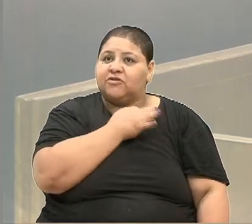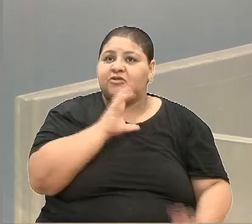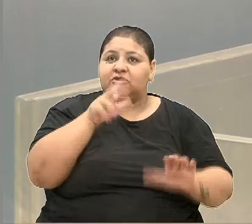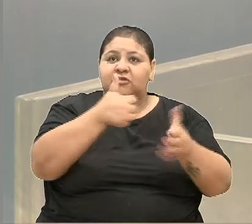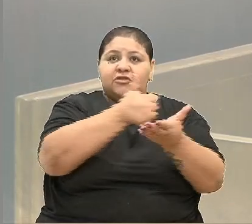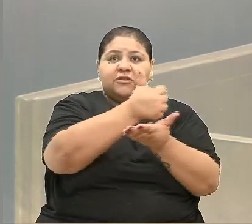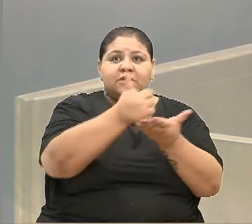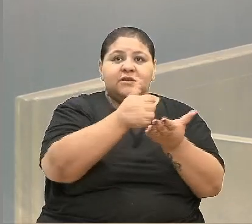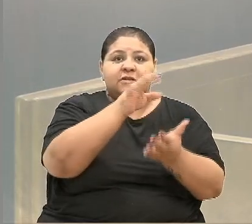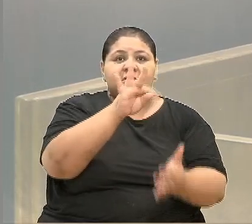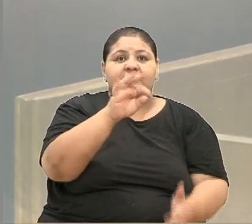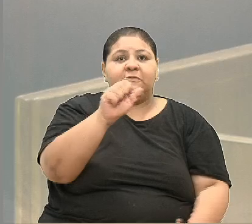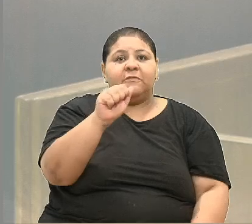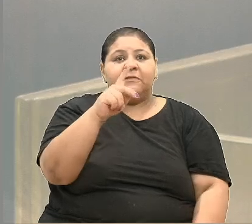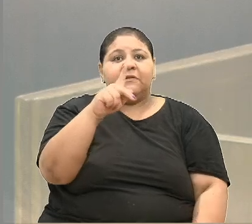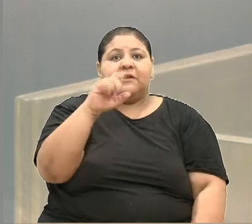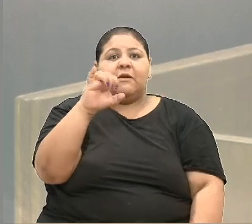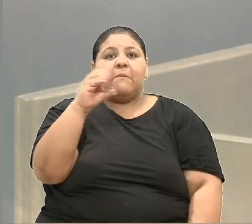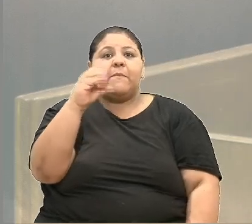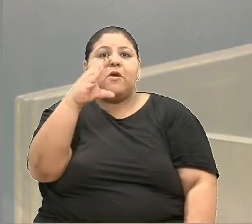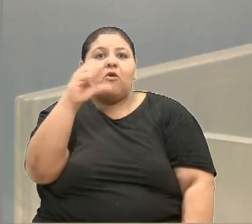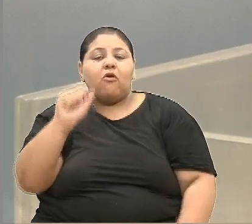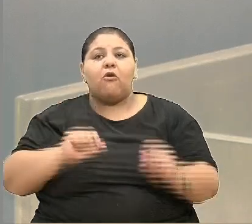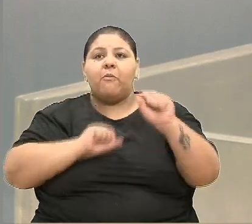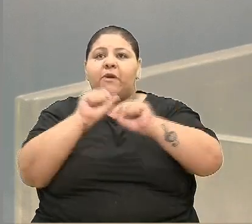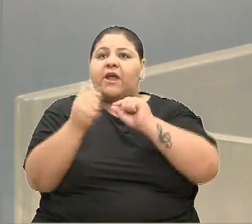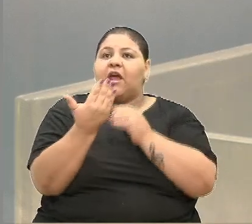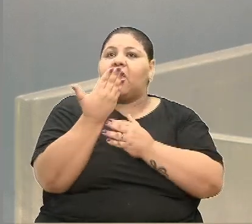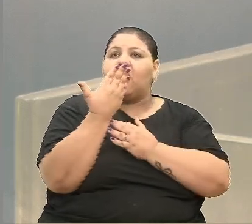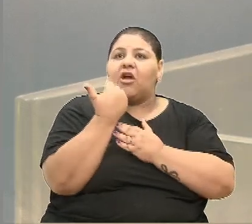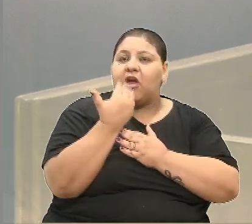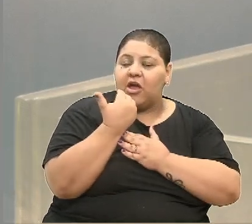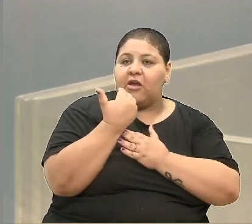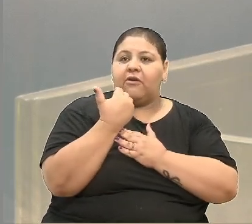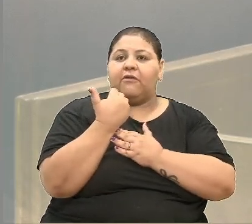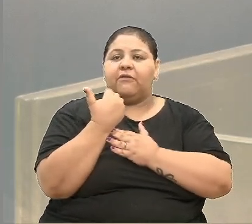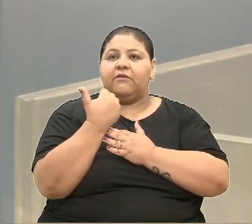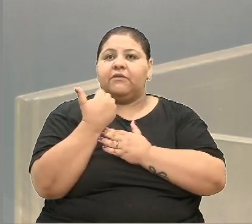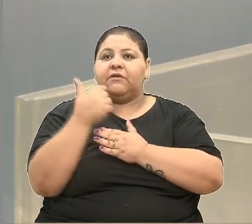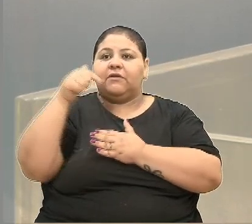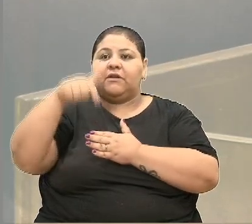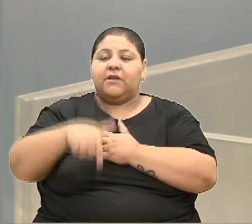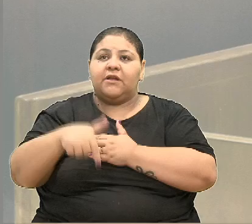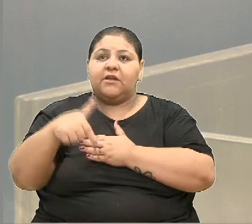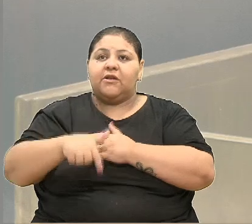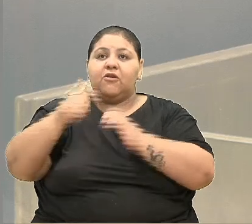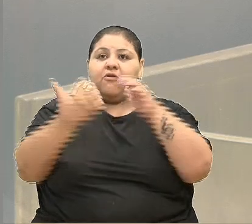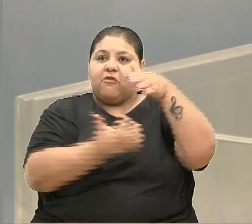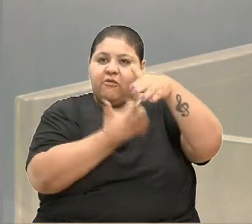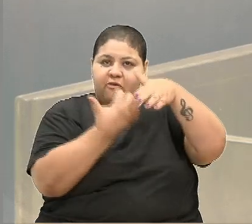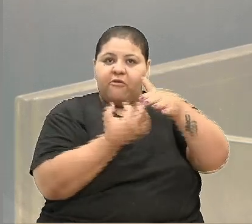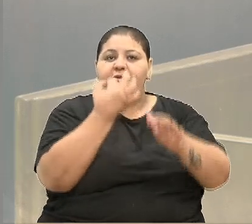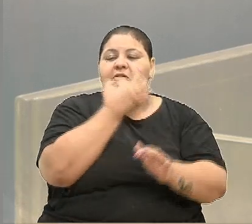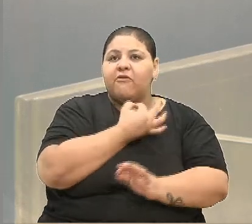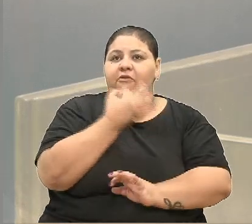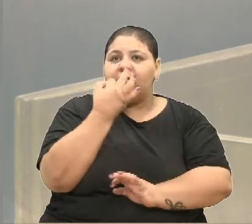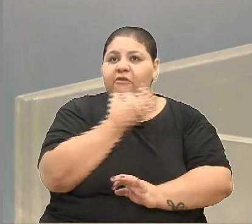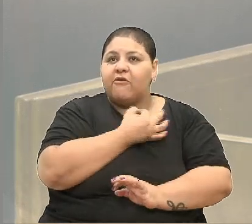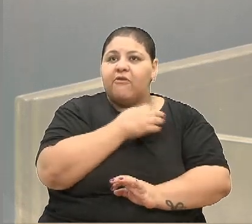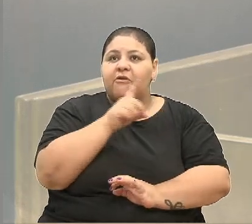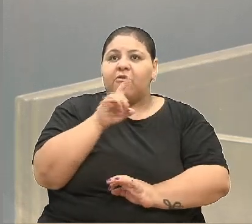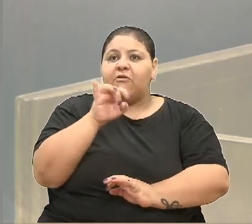de tapioca, os produtos. Então, para quem quer almoçar, para quem quer lanchar. Aqui uma empresa de Caxias do Sul, que é de